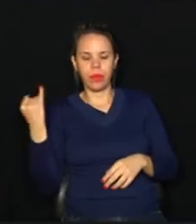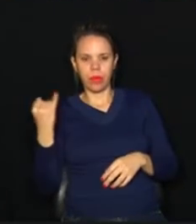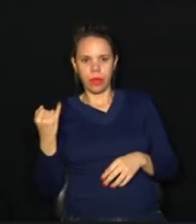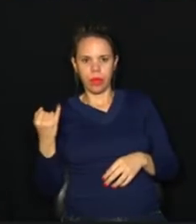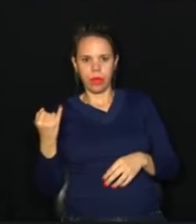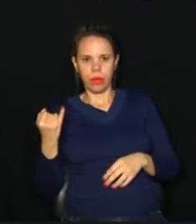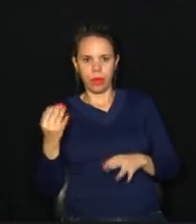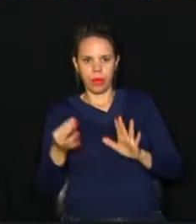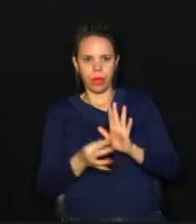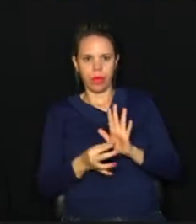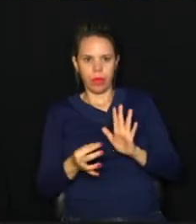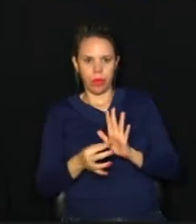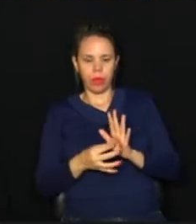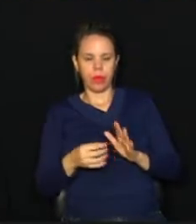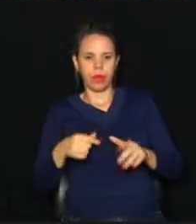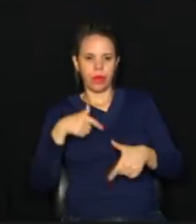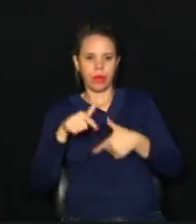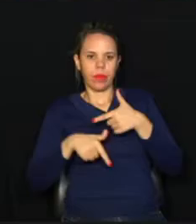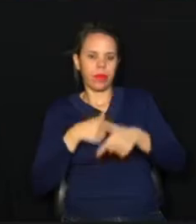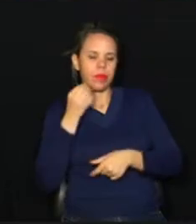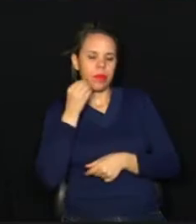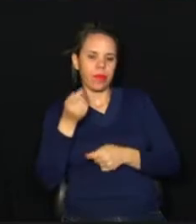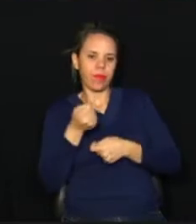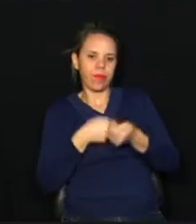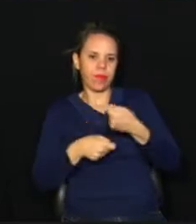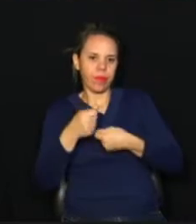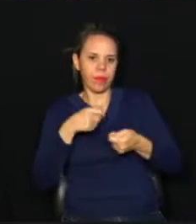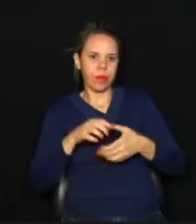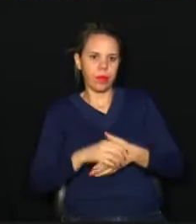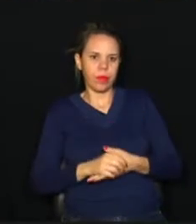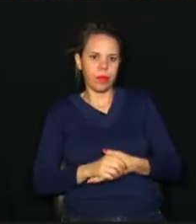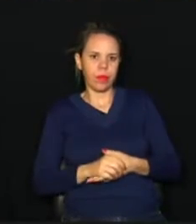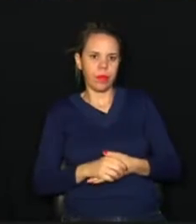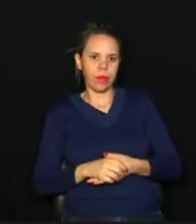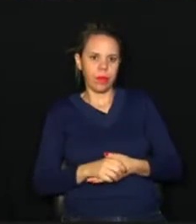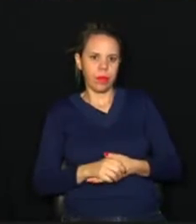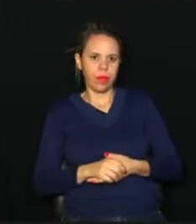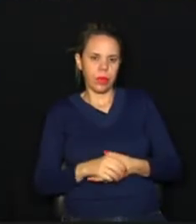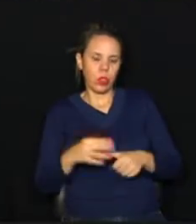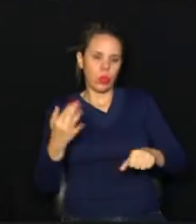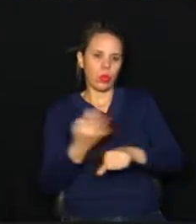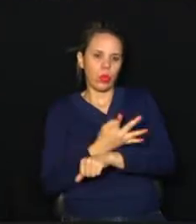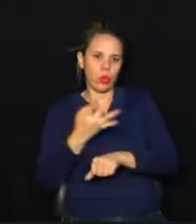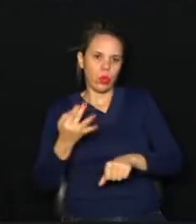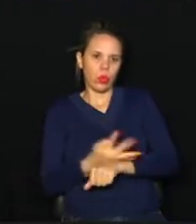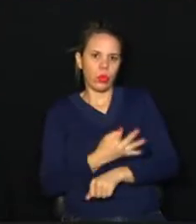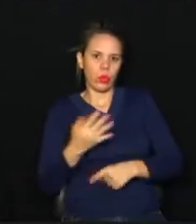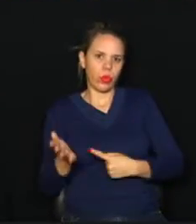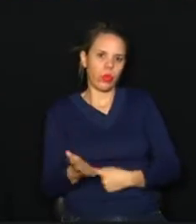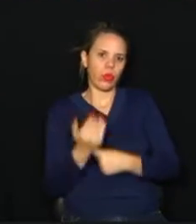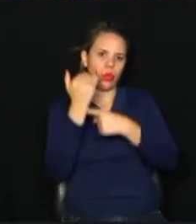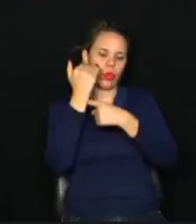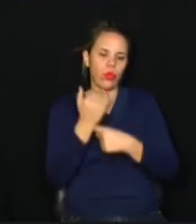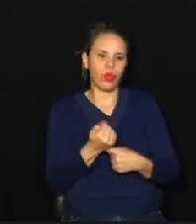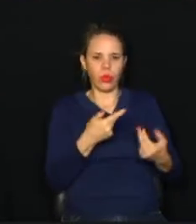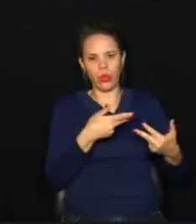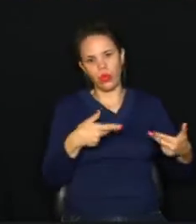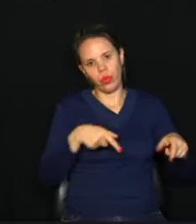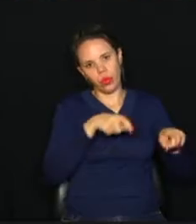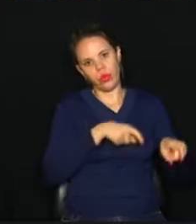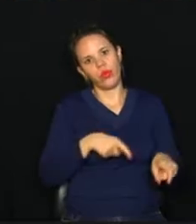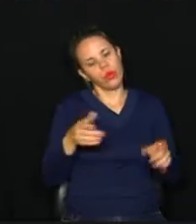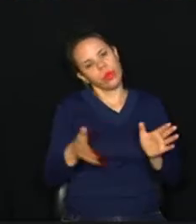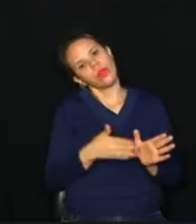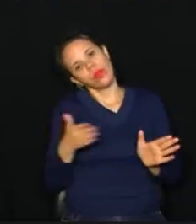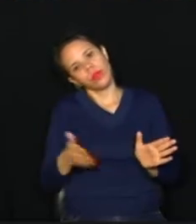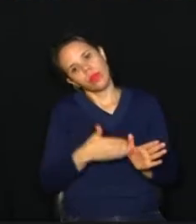do ponto de vista do emprego e da economia. Suportam tecnologicamente a viticultura, a produção